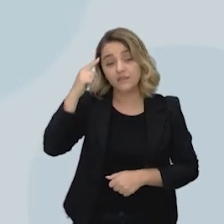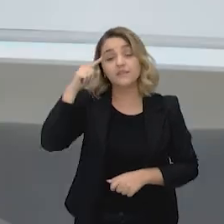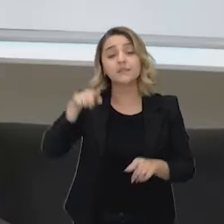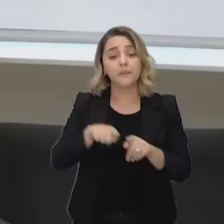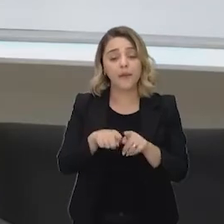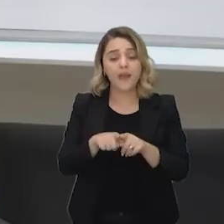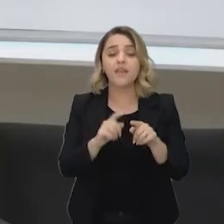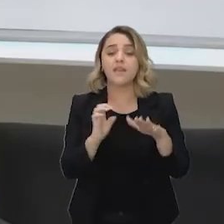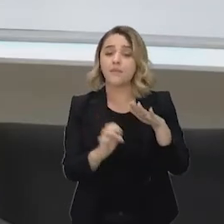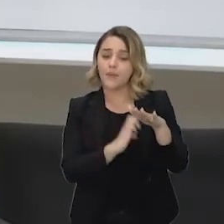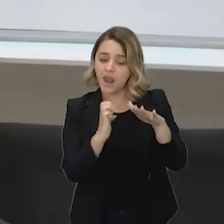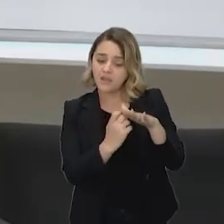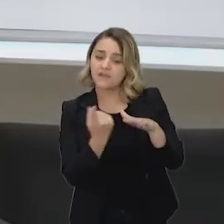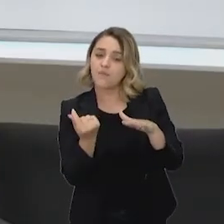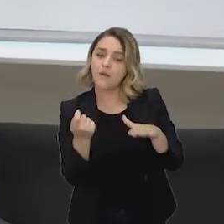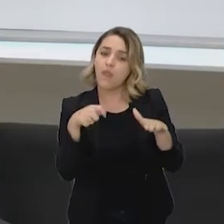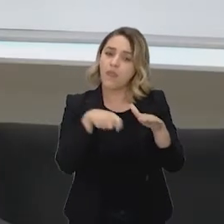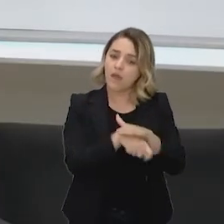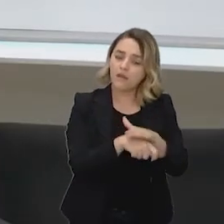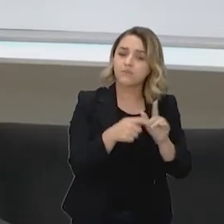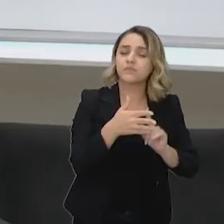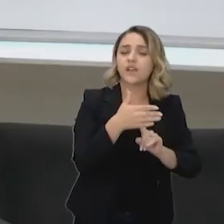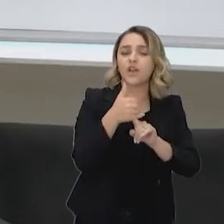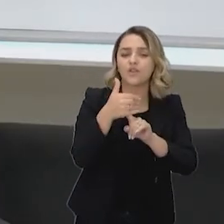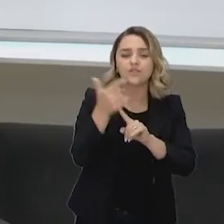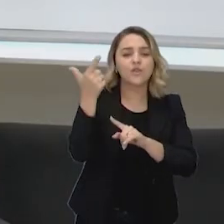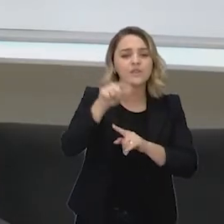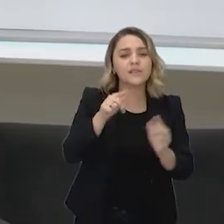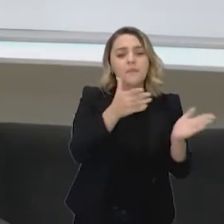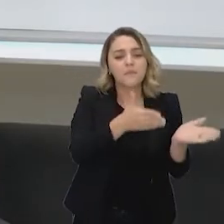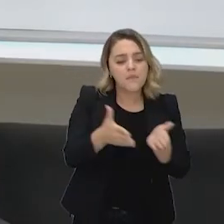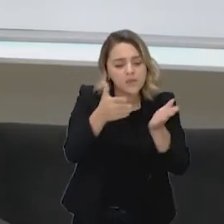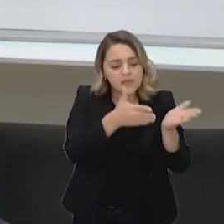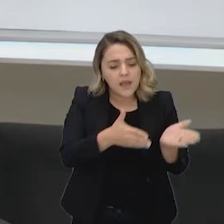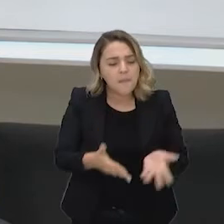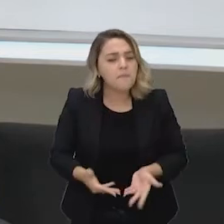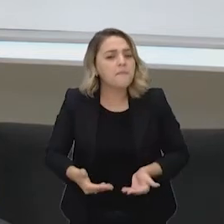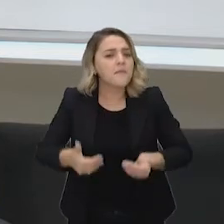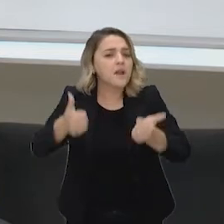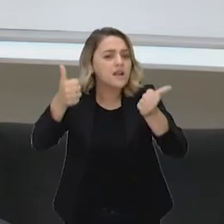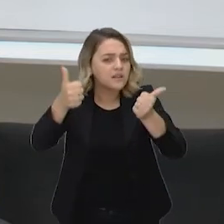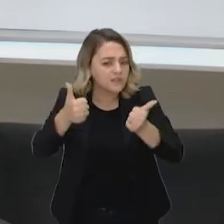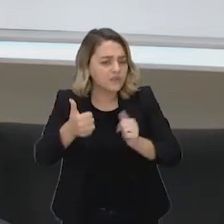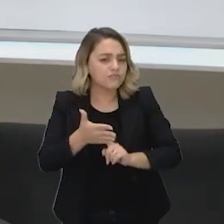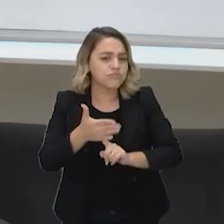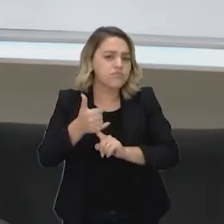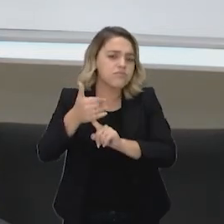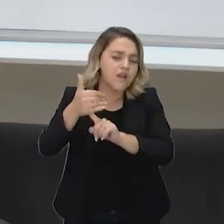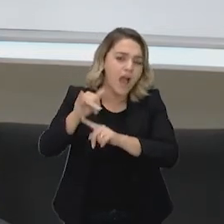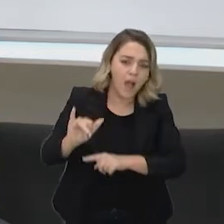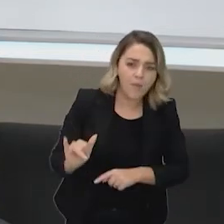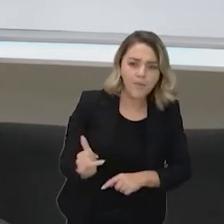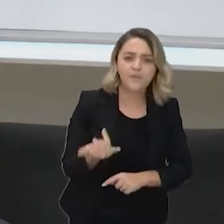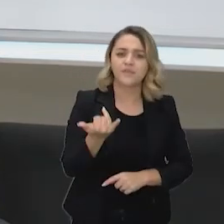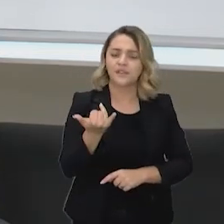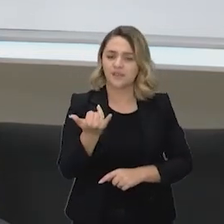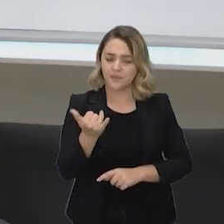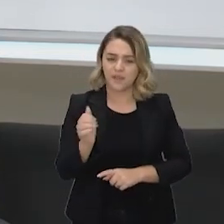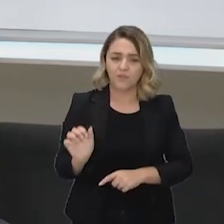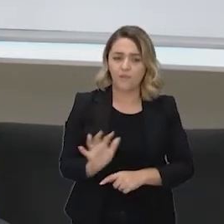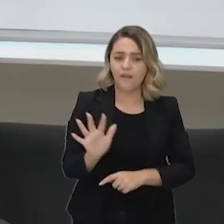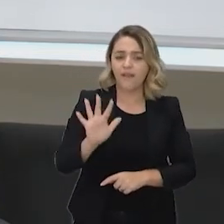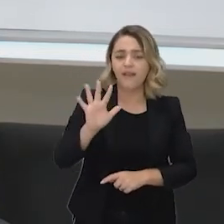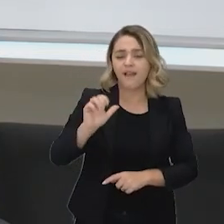investem muito em tecnologia para ter processos aí mais eficientes, né, com tecnologias, com aproveitamento de gases, para ser